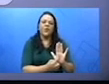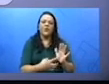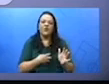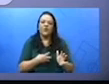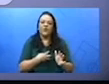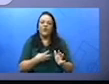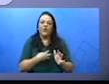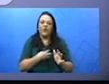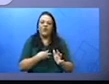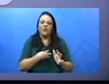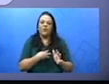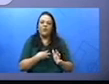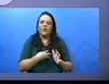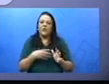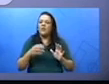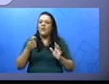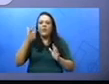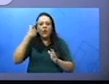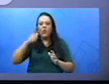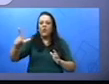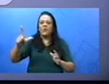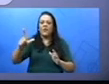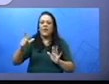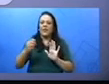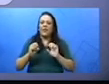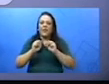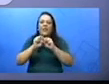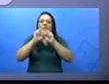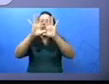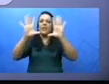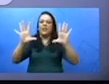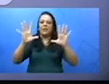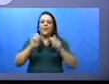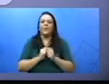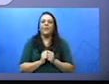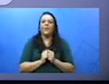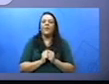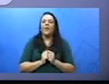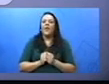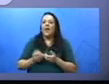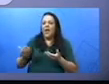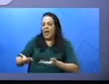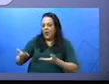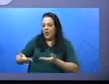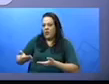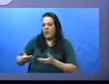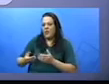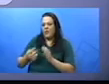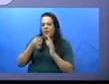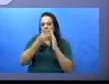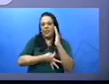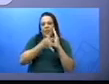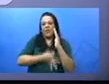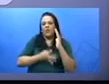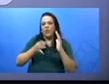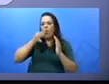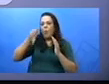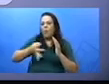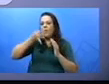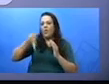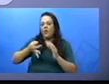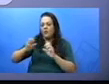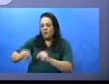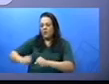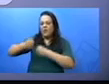E os dissertativos? Os textos dissertativos apresentam seus temas de modo geral, mas também